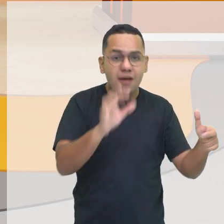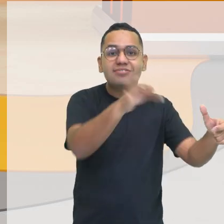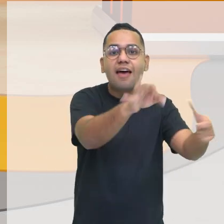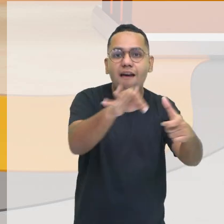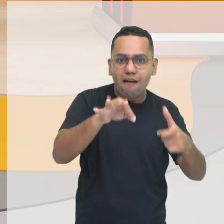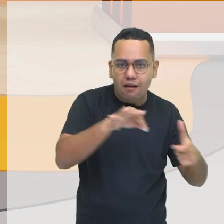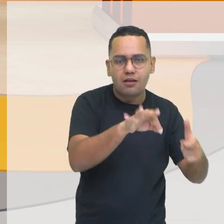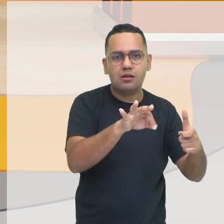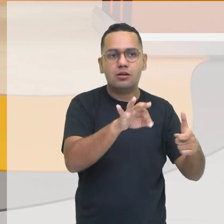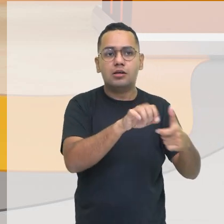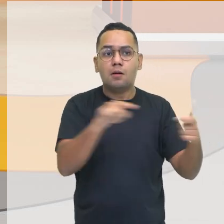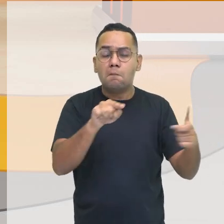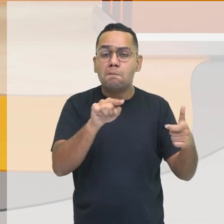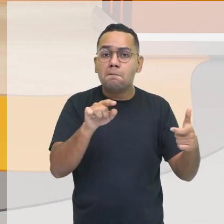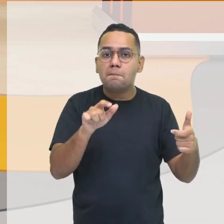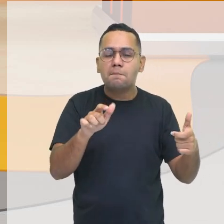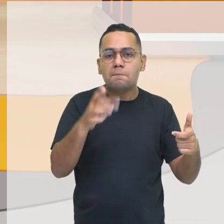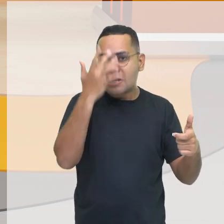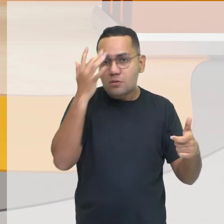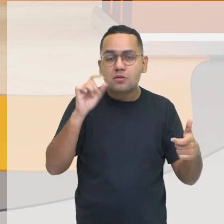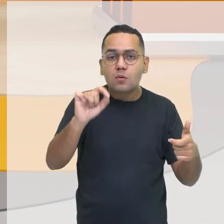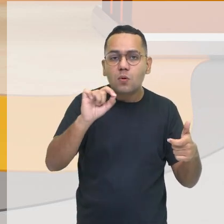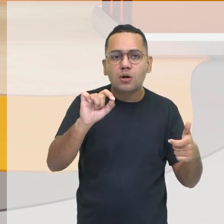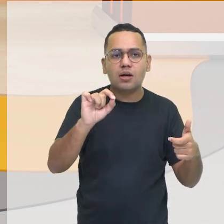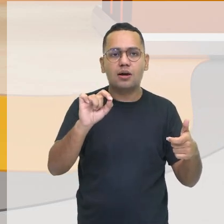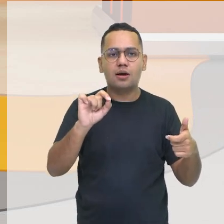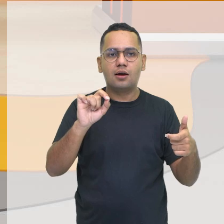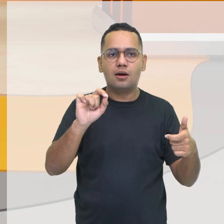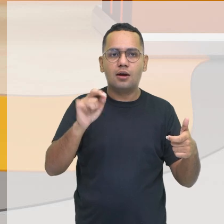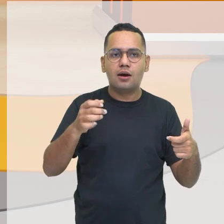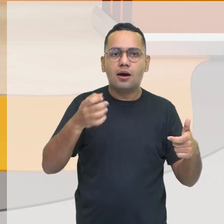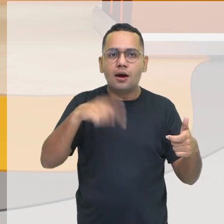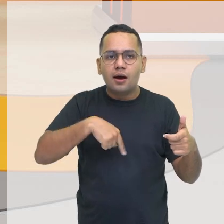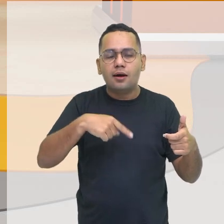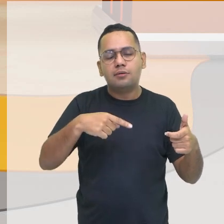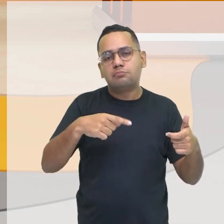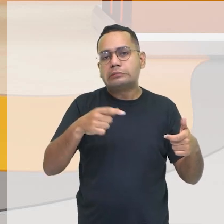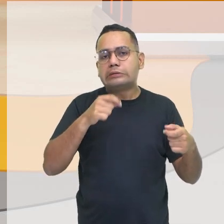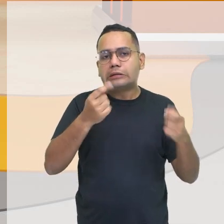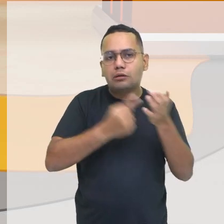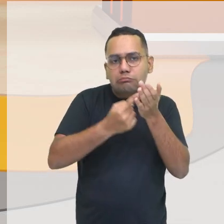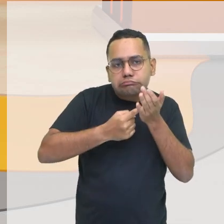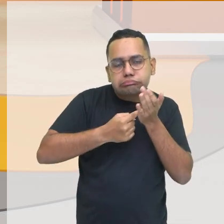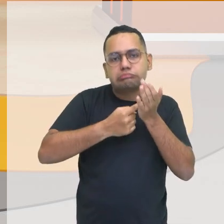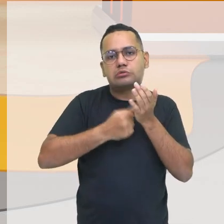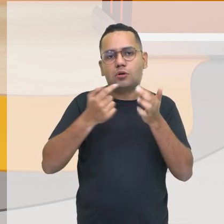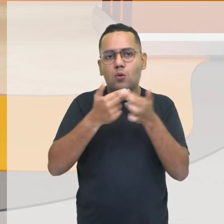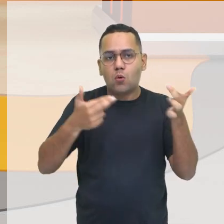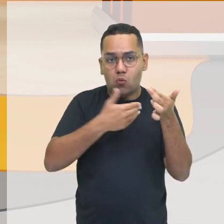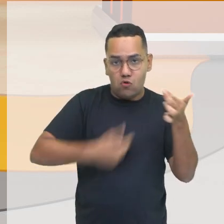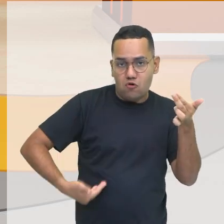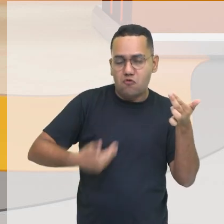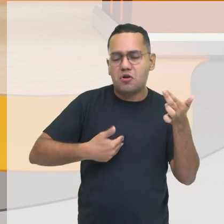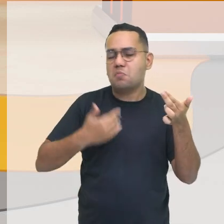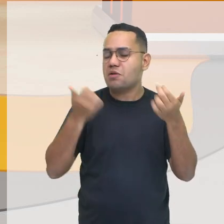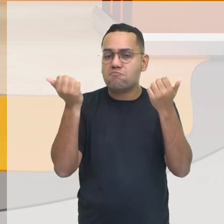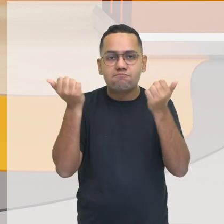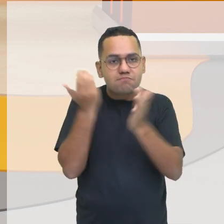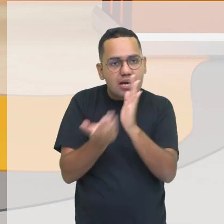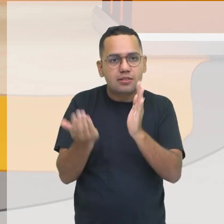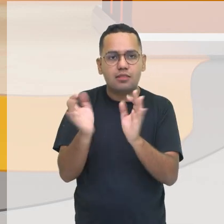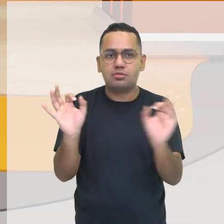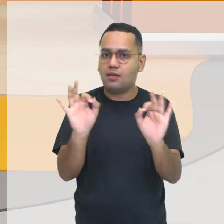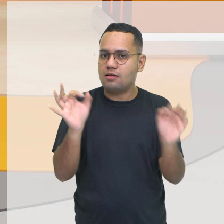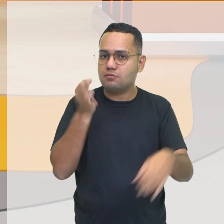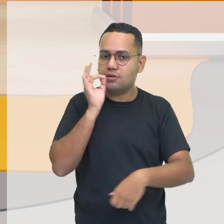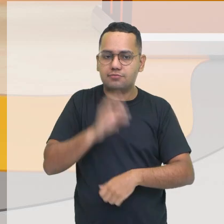de acordos com o governo federal para poder se manter e não perder tanto dinheiro com a produção do café. E ainda